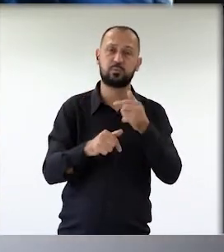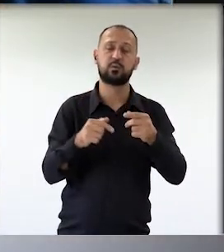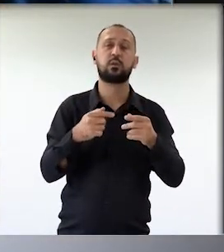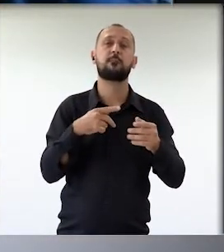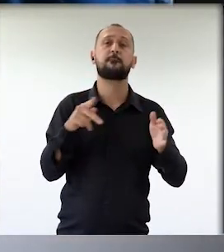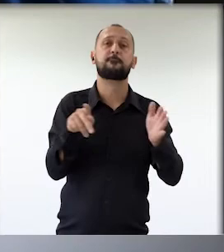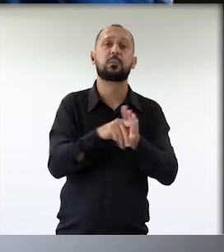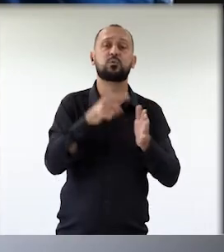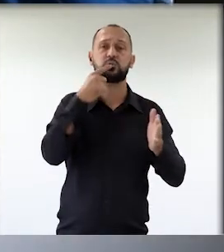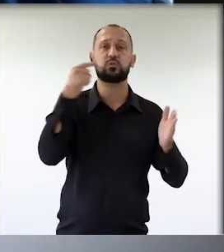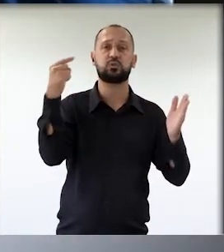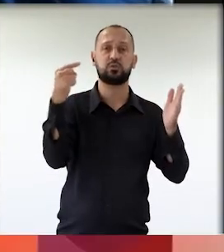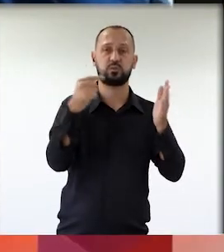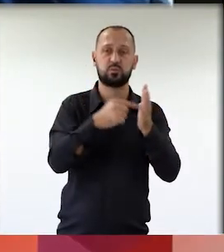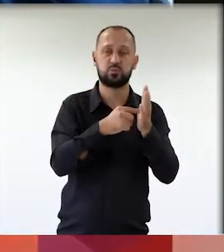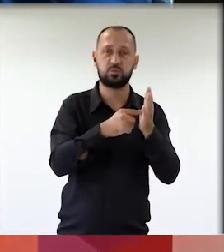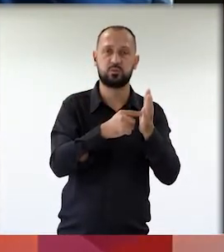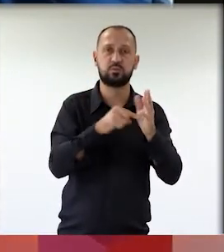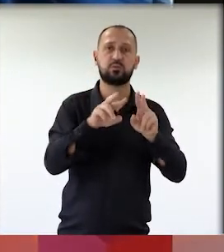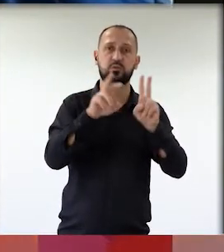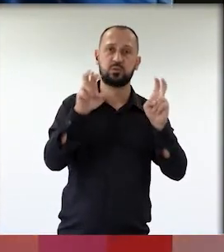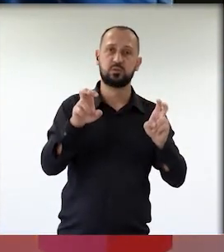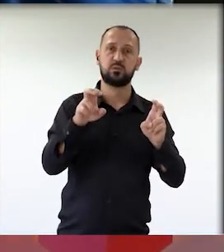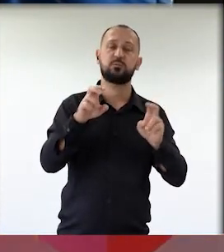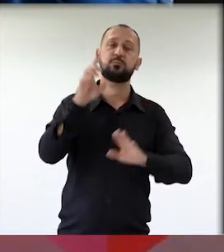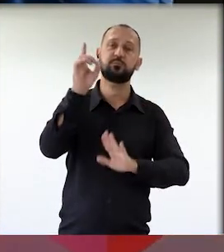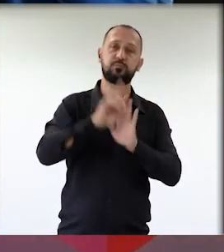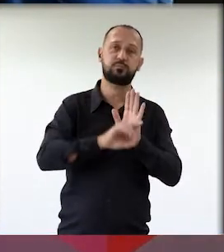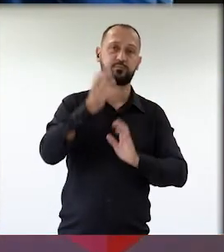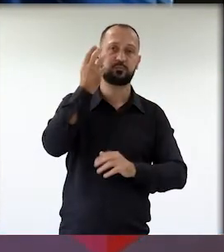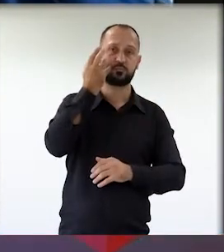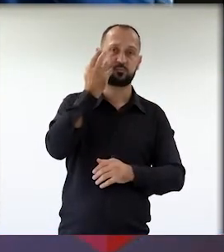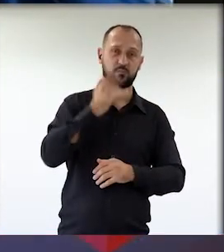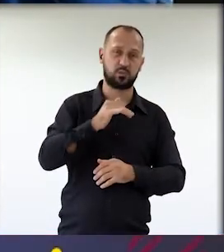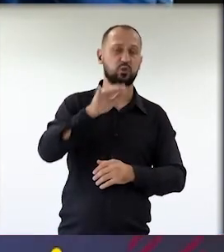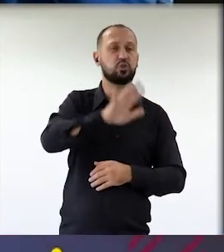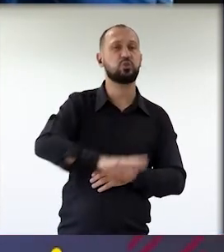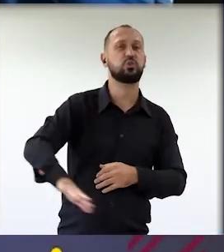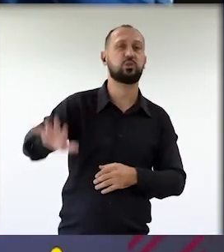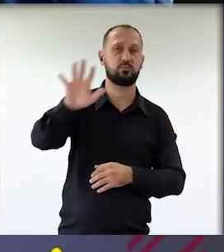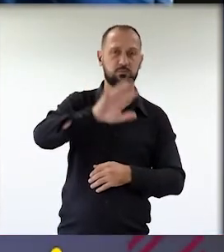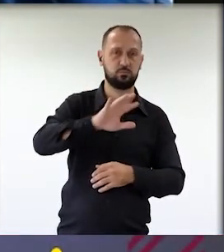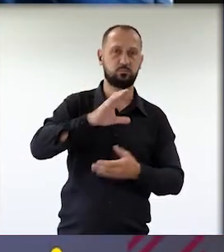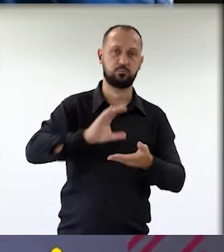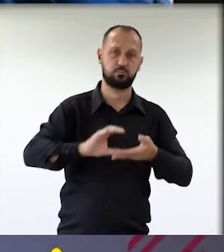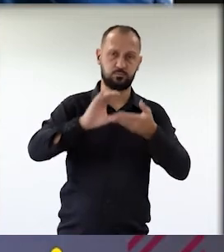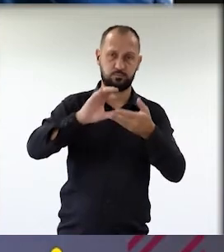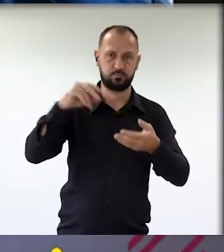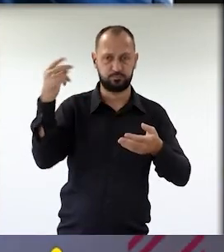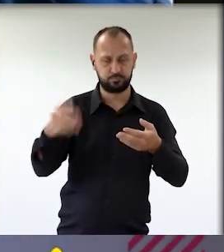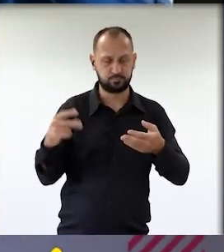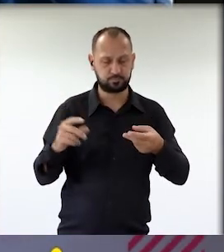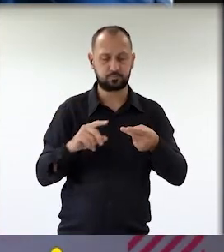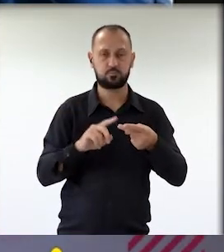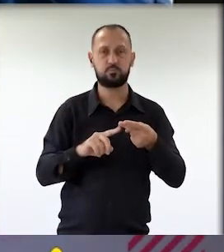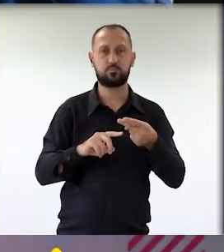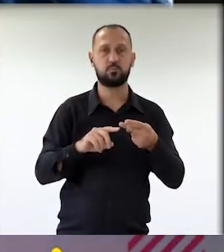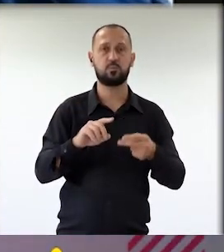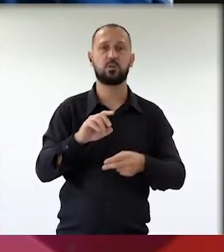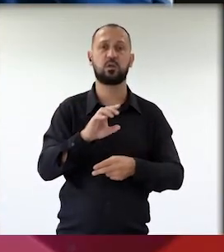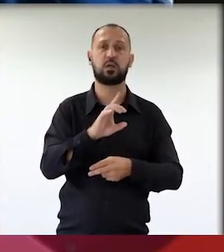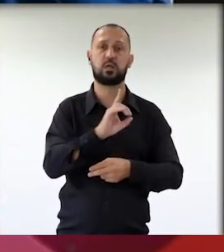também, e também os órgãos que recebem denúncias de violações de direitos de crianças em geral, como o Conselho